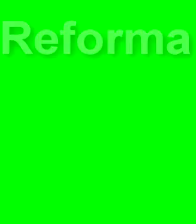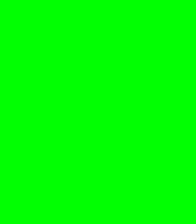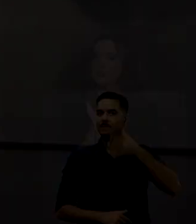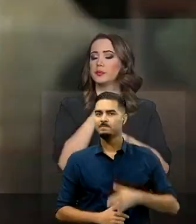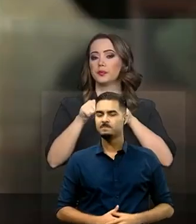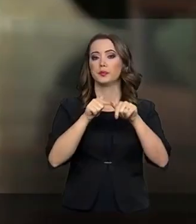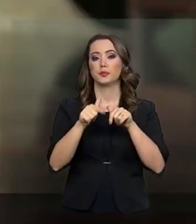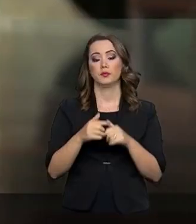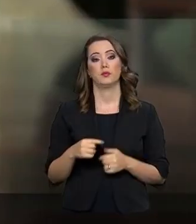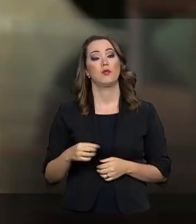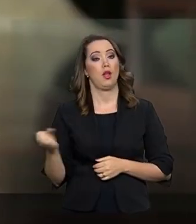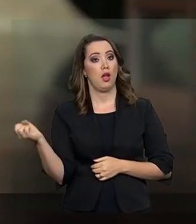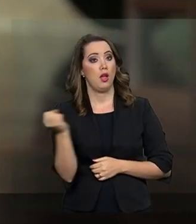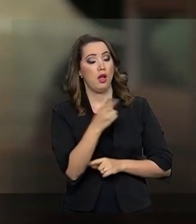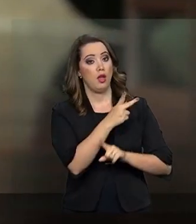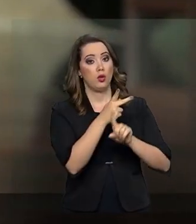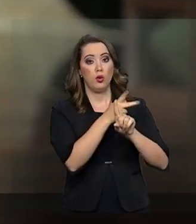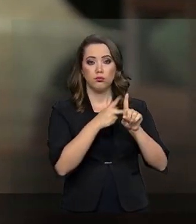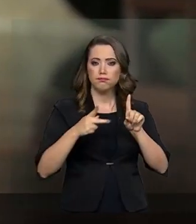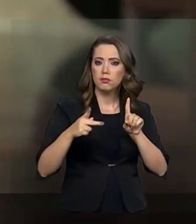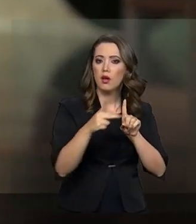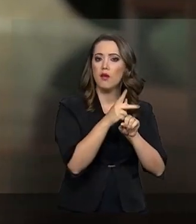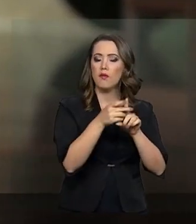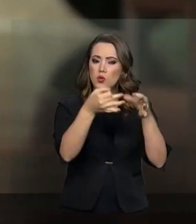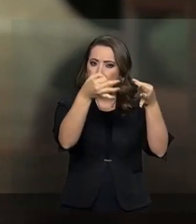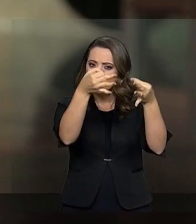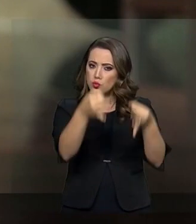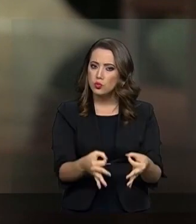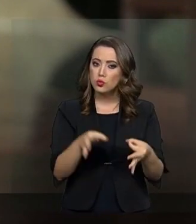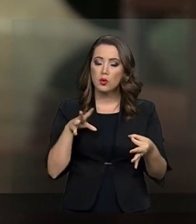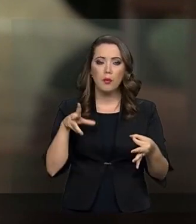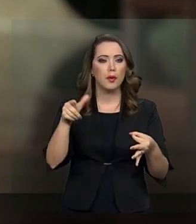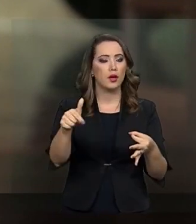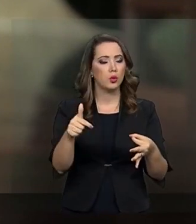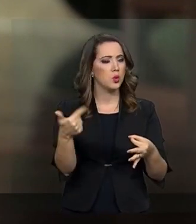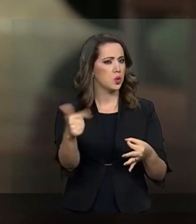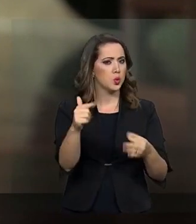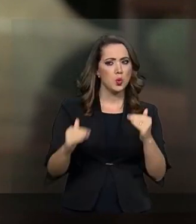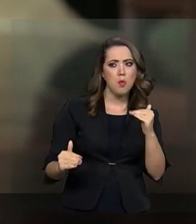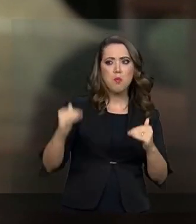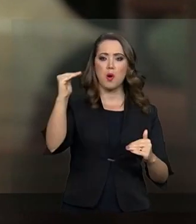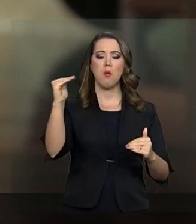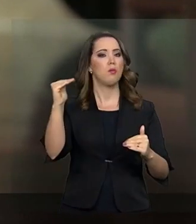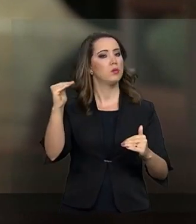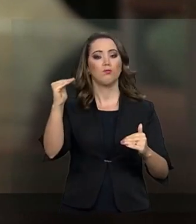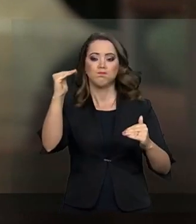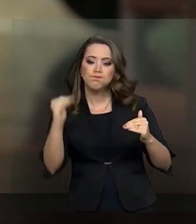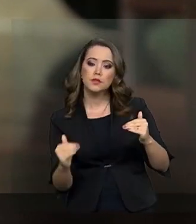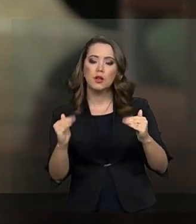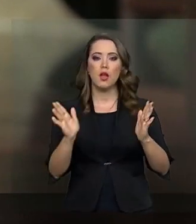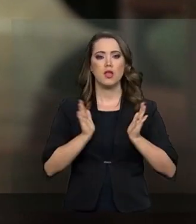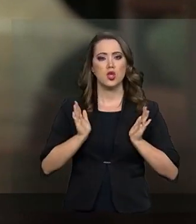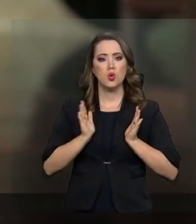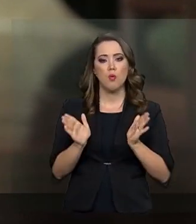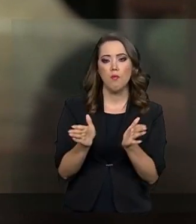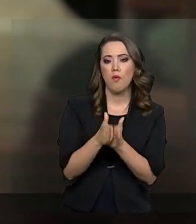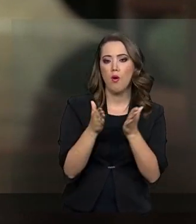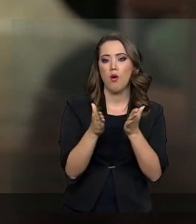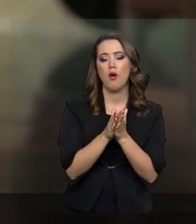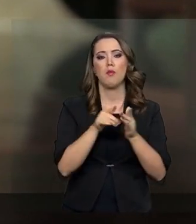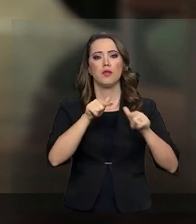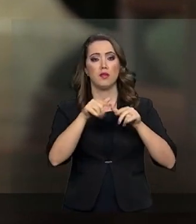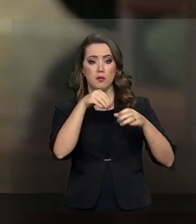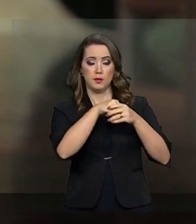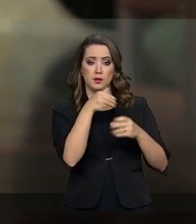A nova Previdência será justa para todos. Sem privilégios, ricos e pobres, servidores